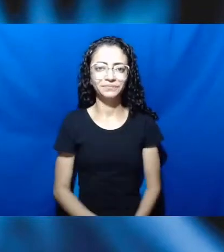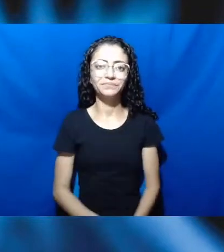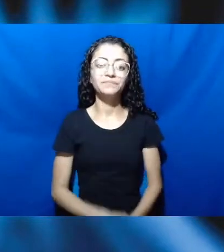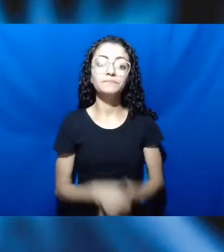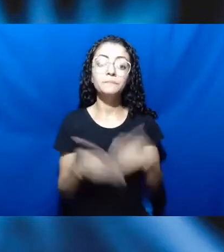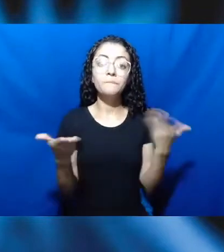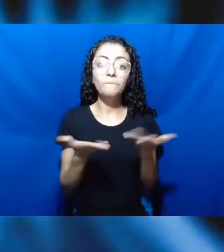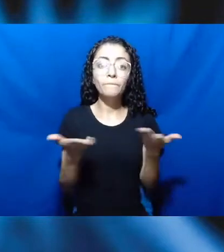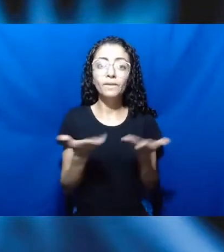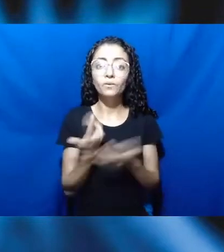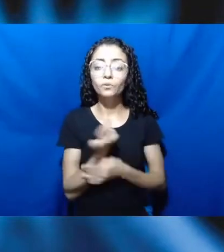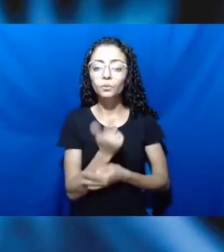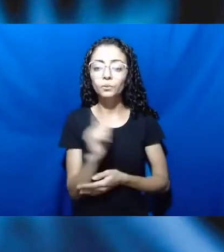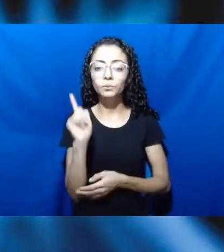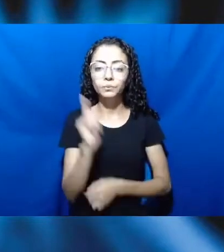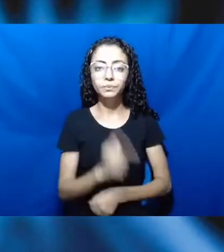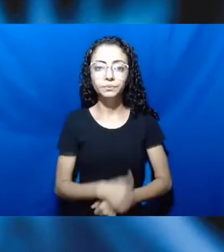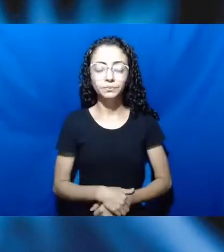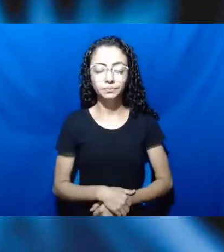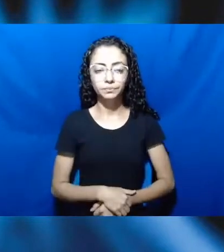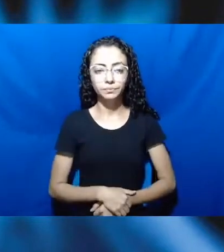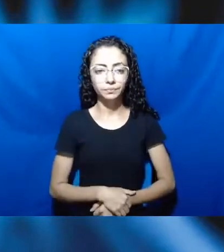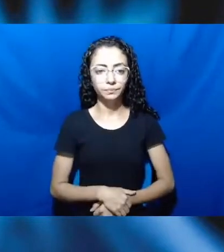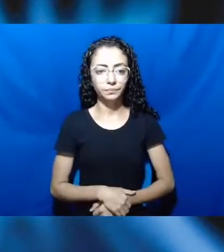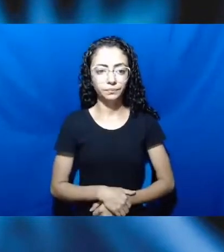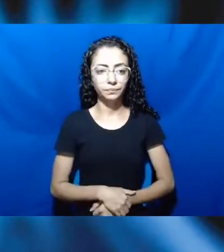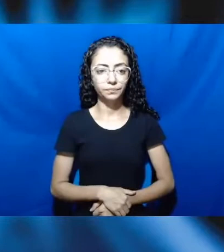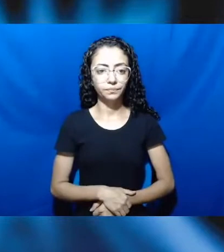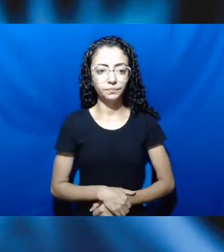próximo? Nelson. Hã?